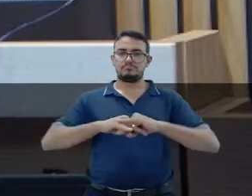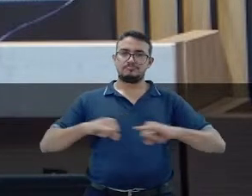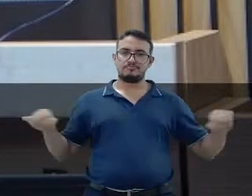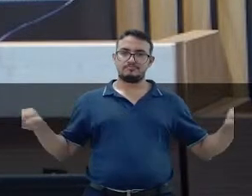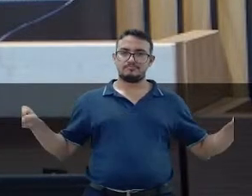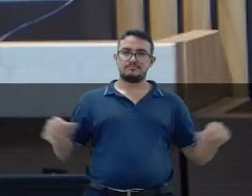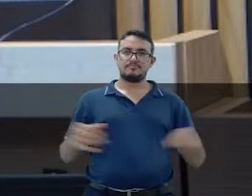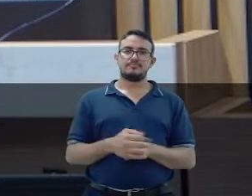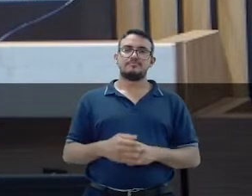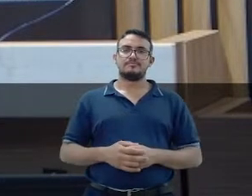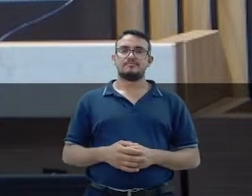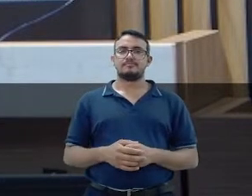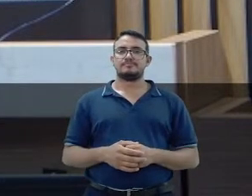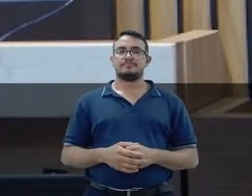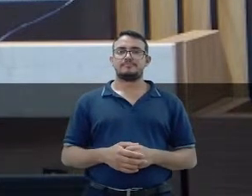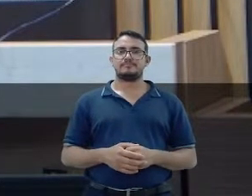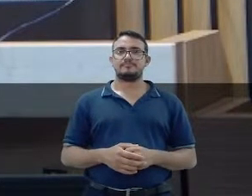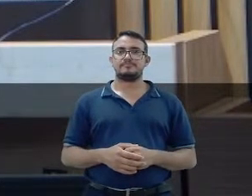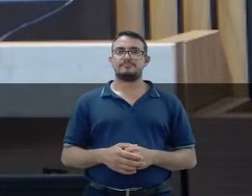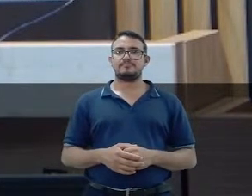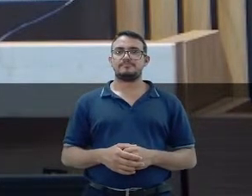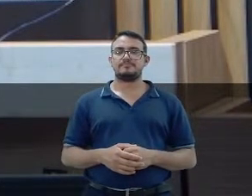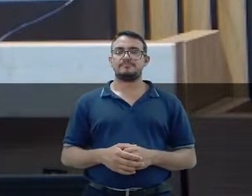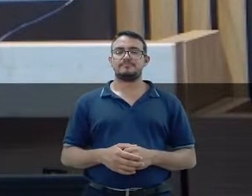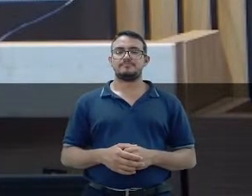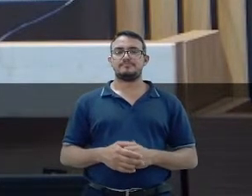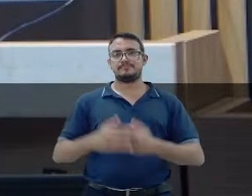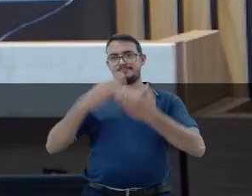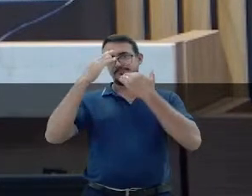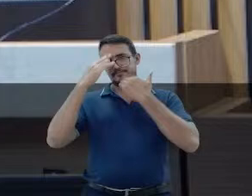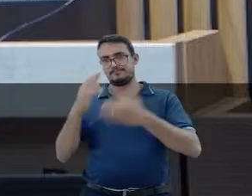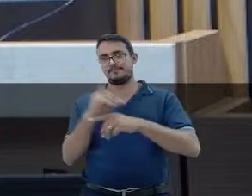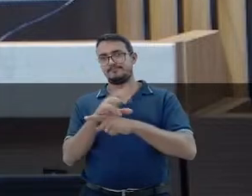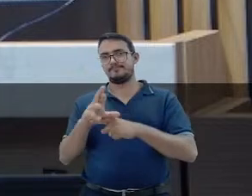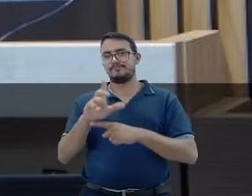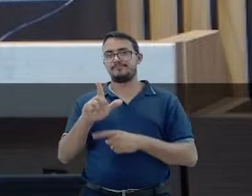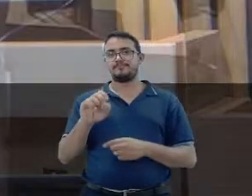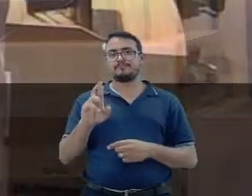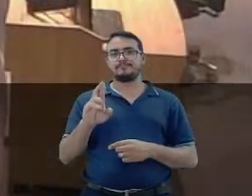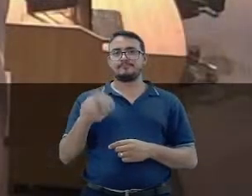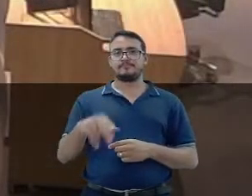assim proclamado. Obrigado, doutora Lorena.